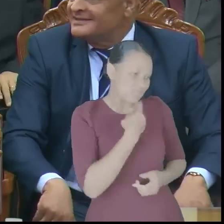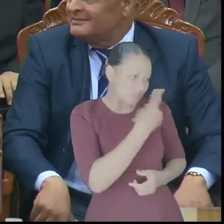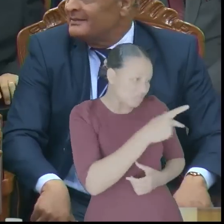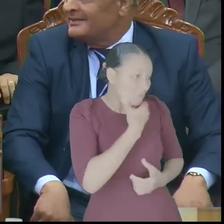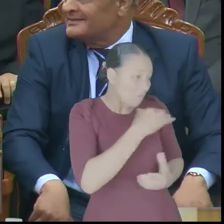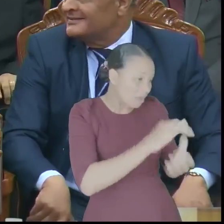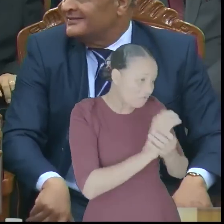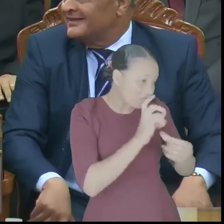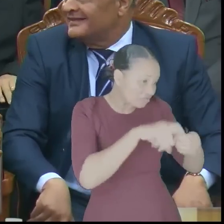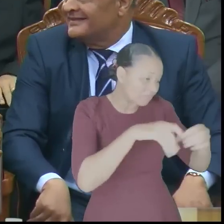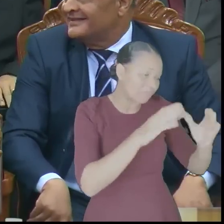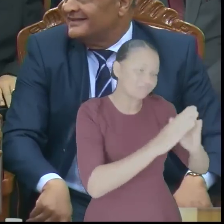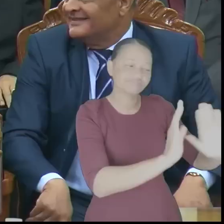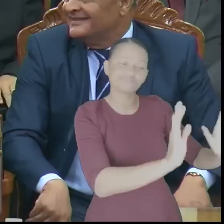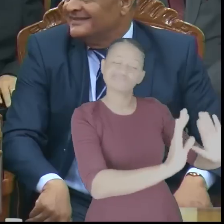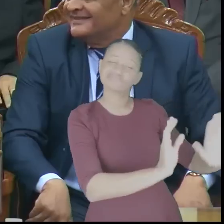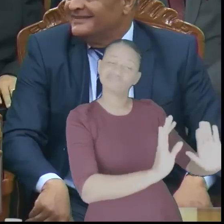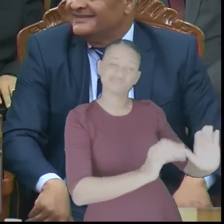casa.